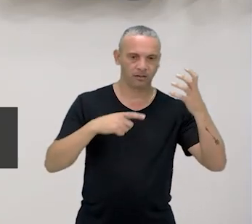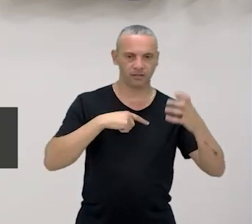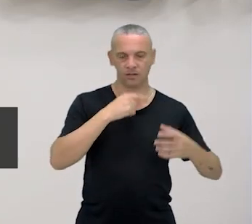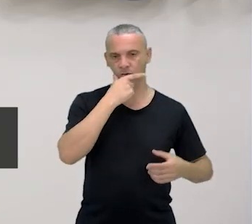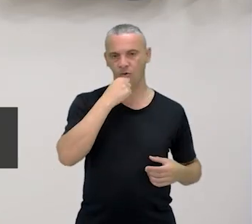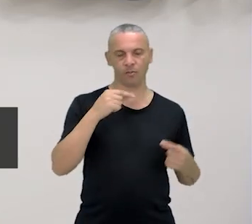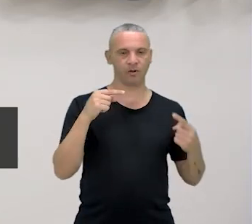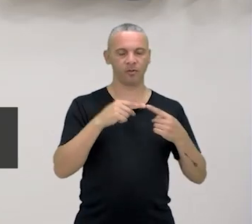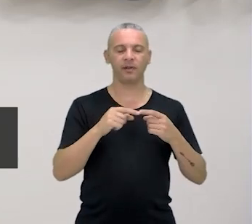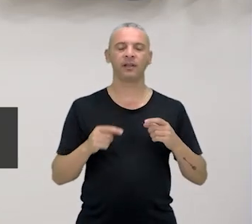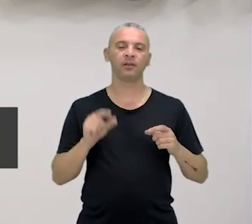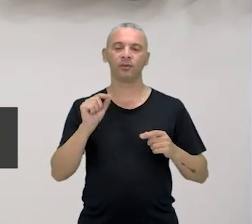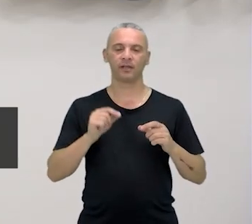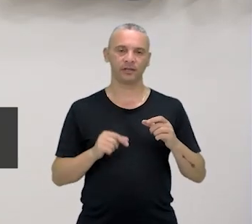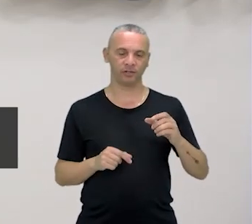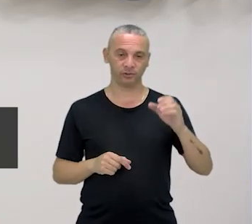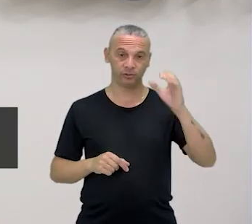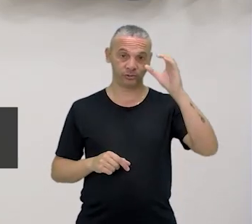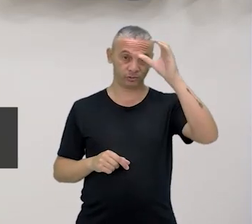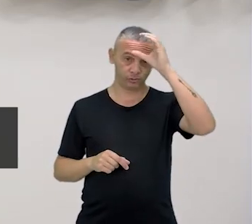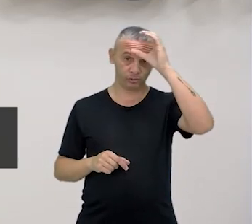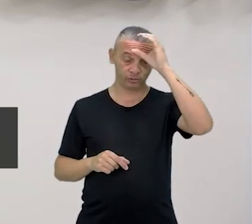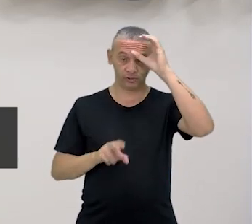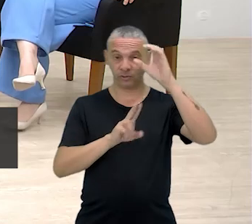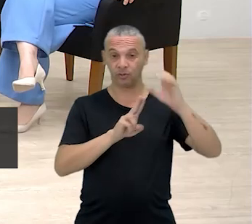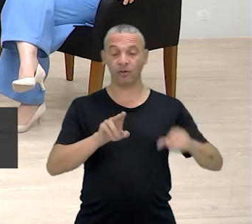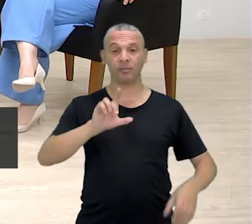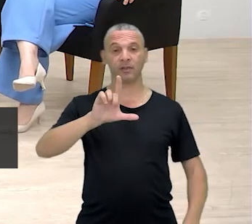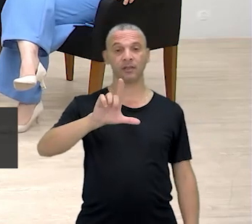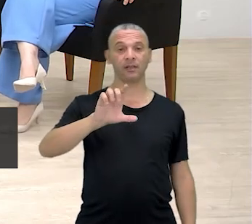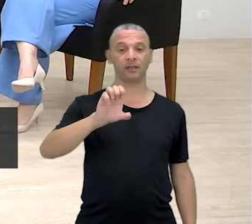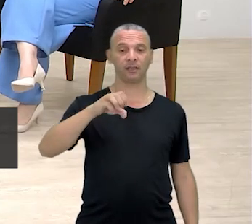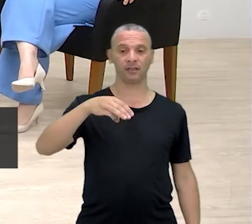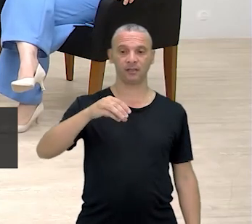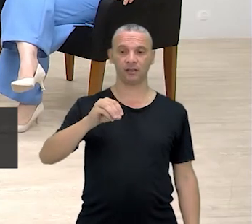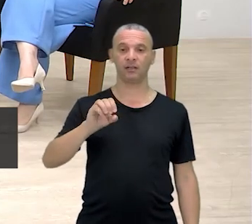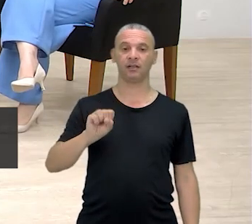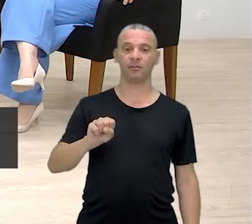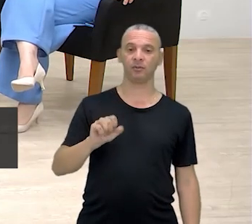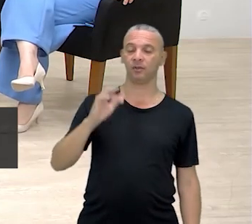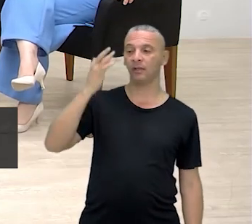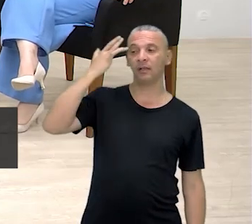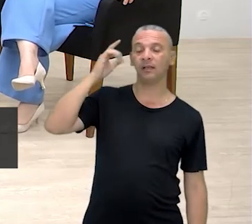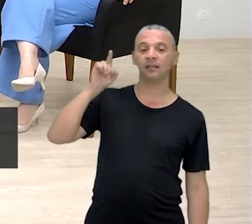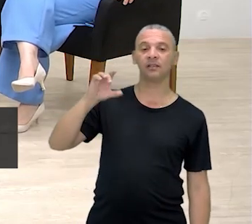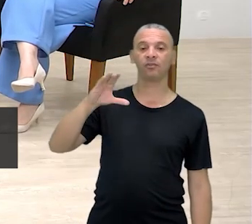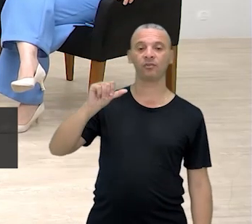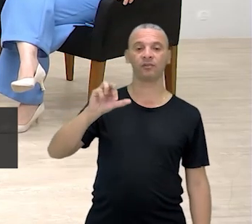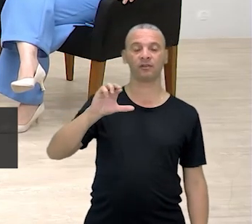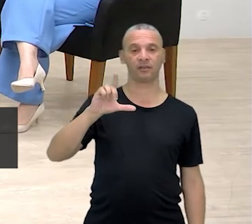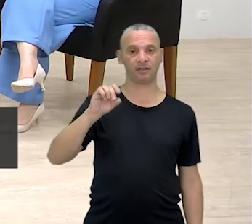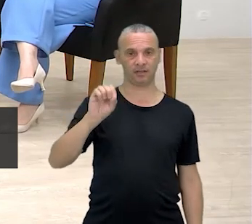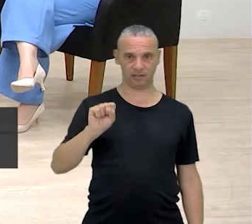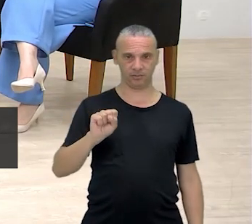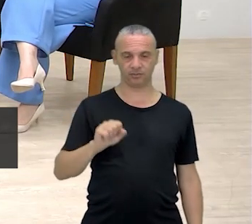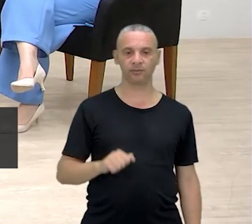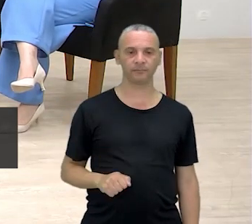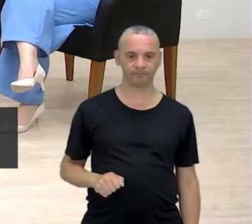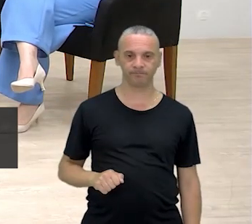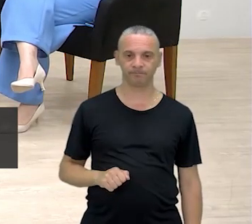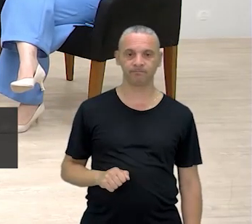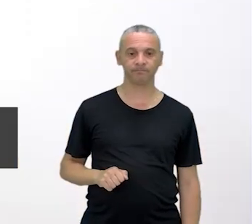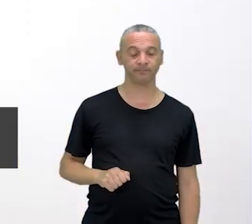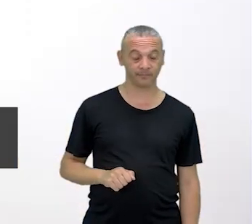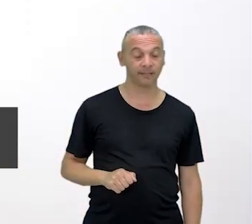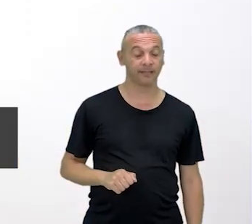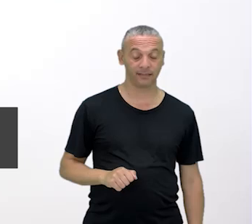tio Lemos, e personagem também que dá pano pra manga, hein, Carlos? O que você achou desse Lemos aí, Carlos? O Lemos é um personagem bastante